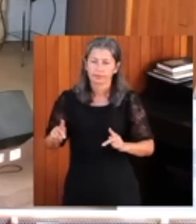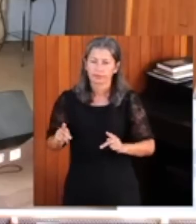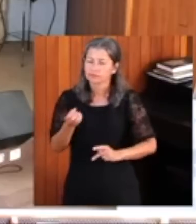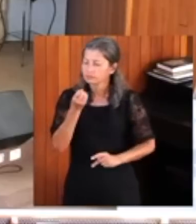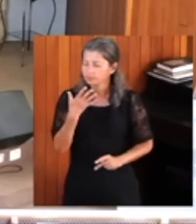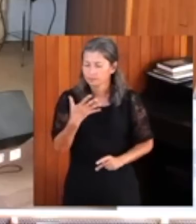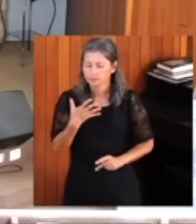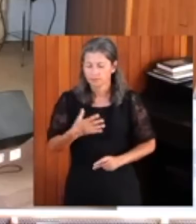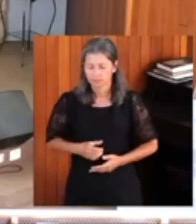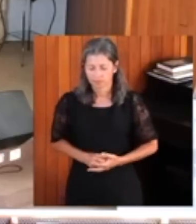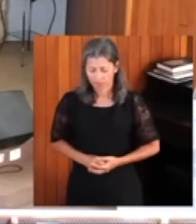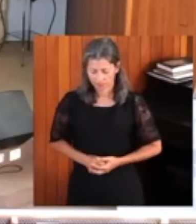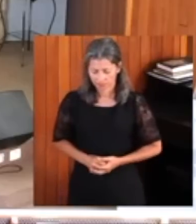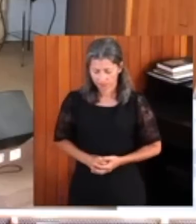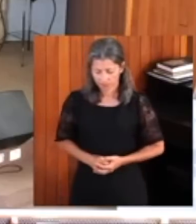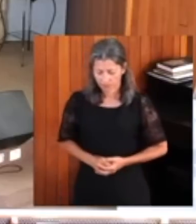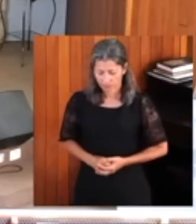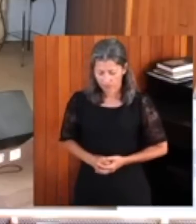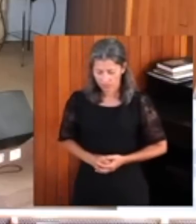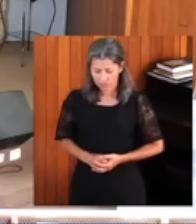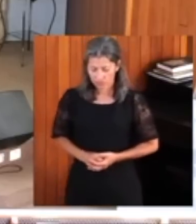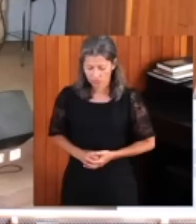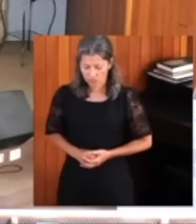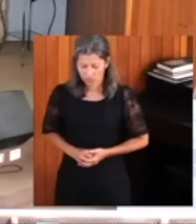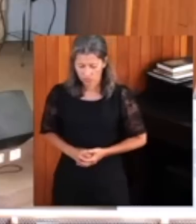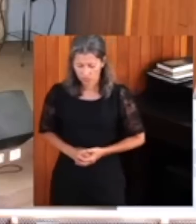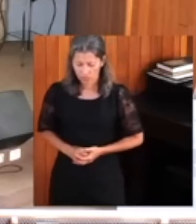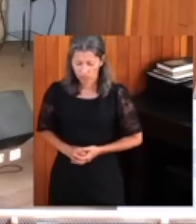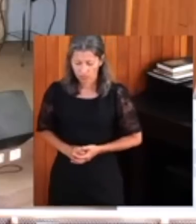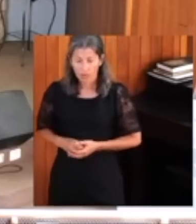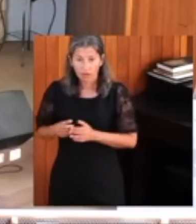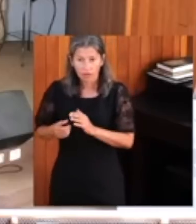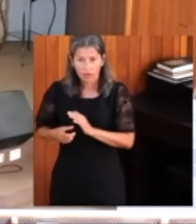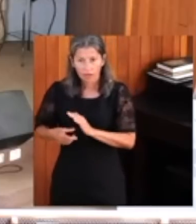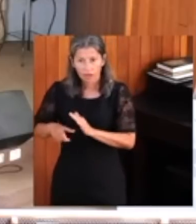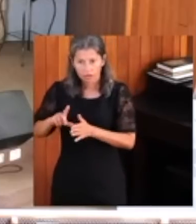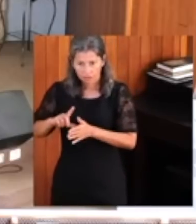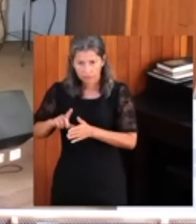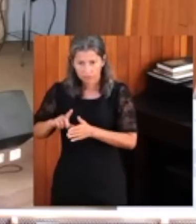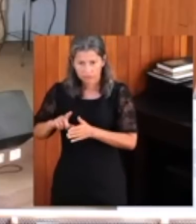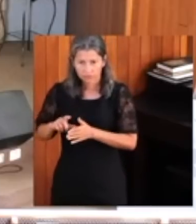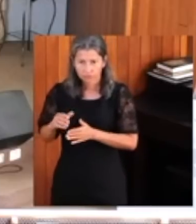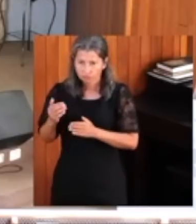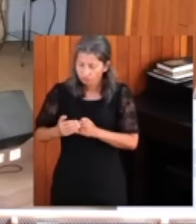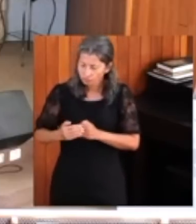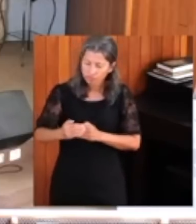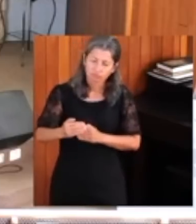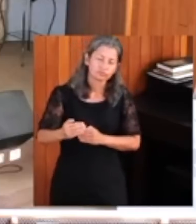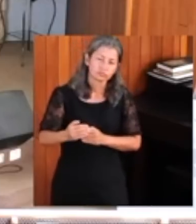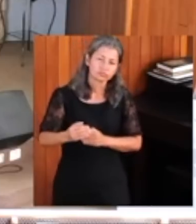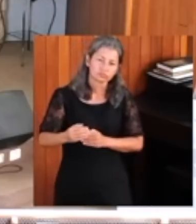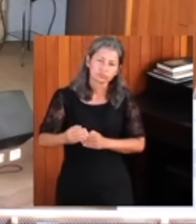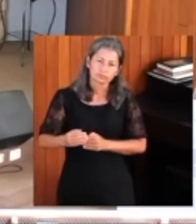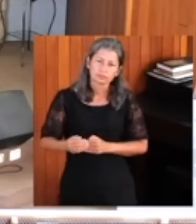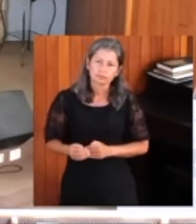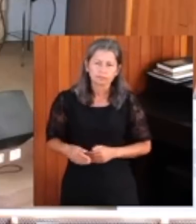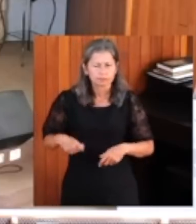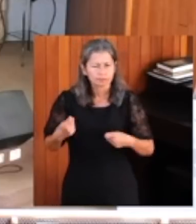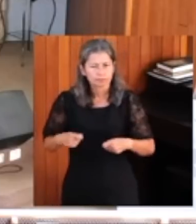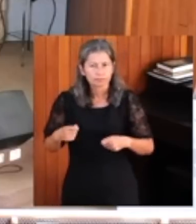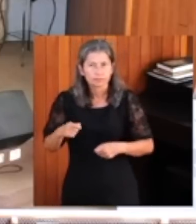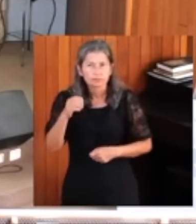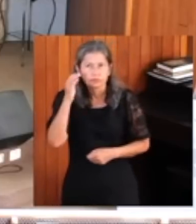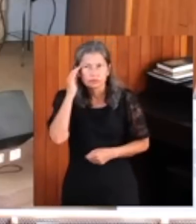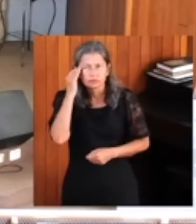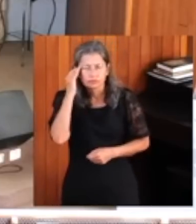no Apocalipse, para os 4 cavaleiros, para os 7 selos, 7 trombetas, as bestas e não sei o quê, a gente tem uma visão do trono de